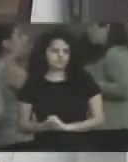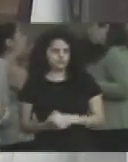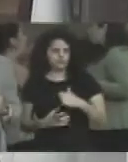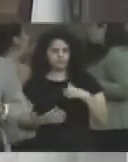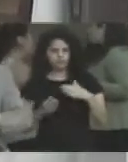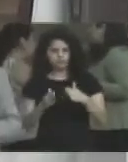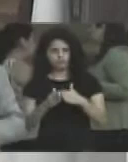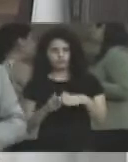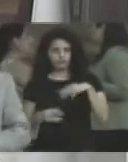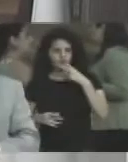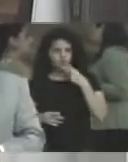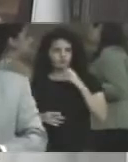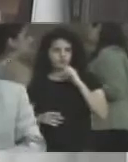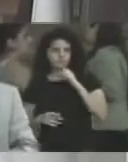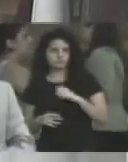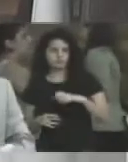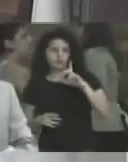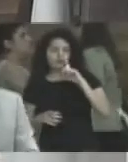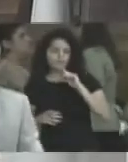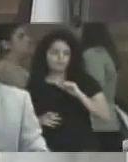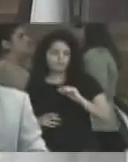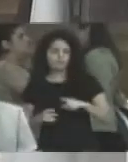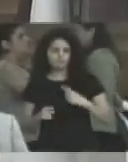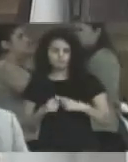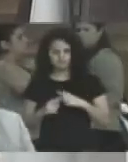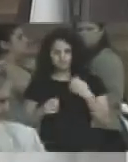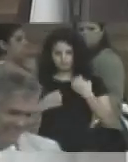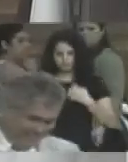baixo. Está muito nervoso com a polícia aí.